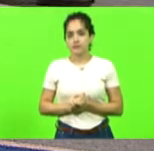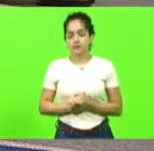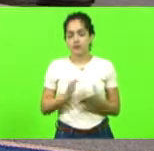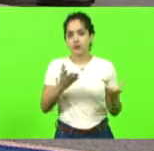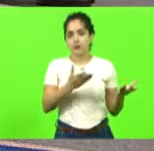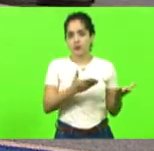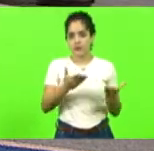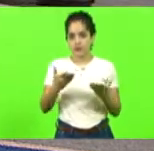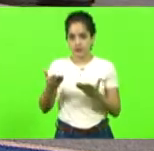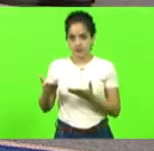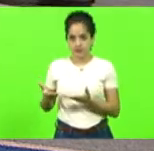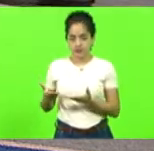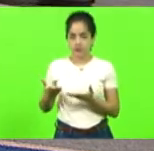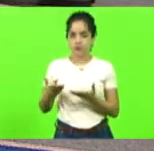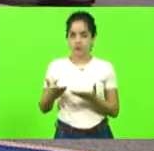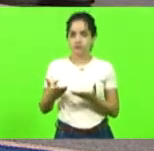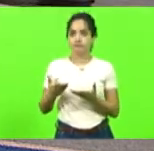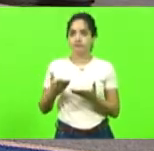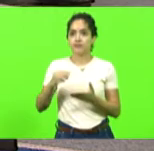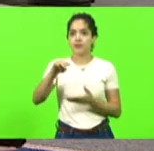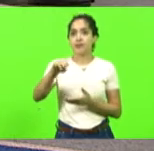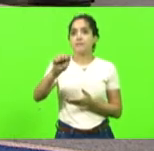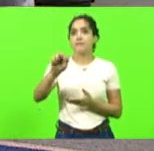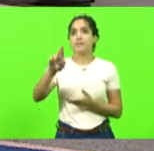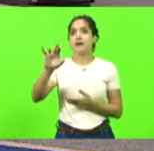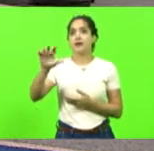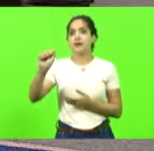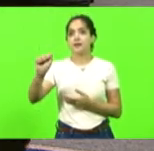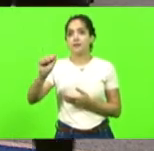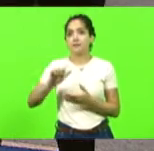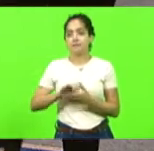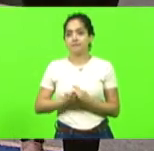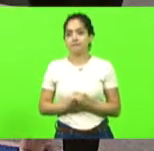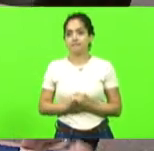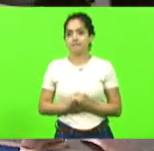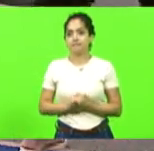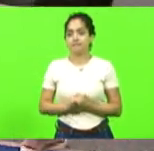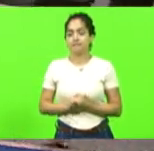Convidamos para receber a homenagem a senhora Maria Virgs.